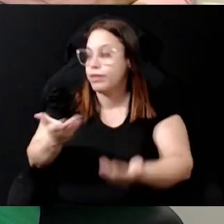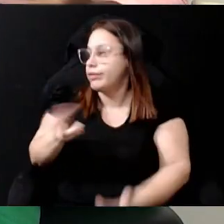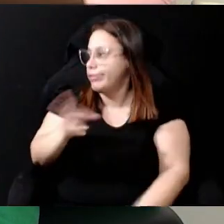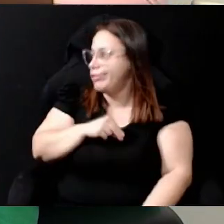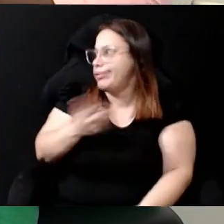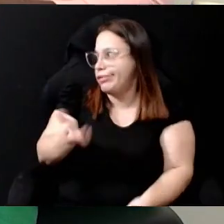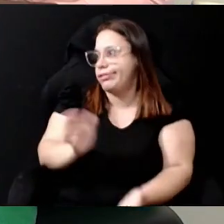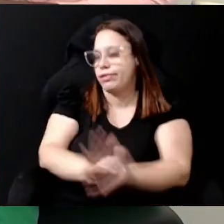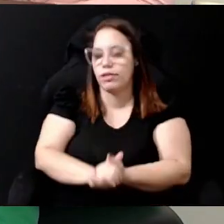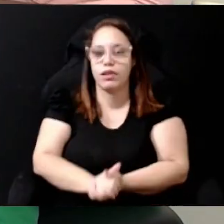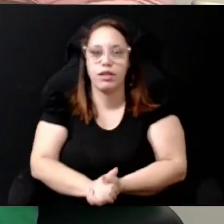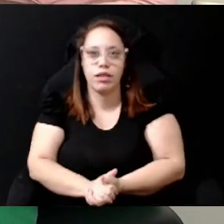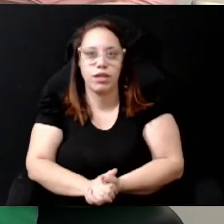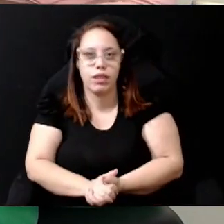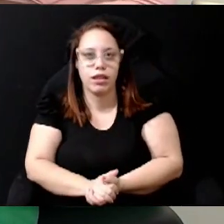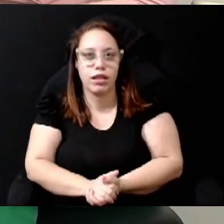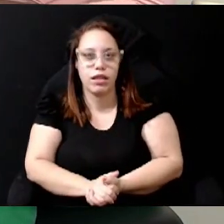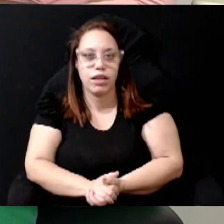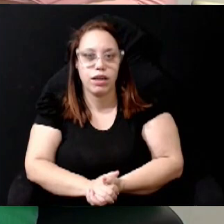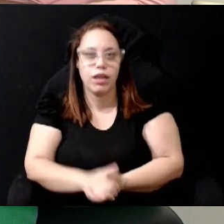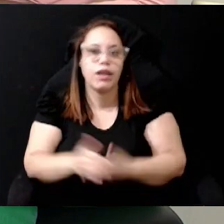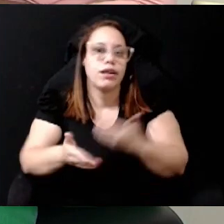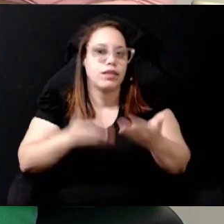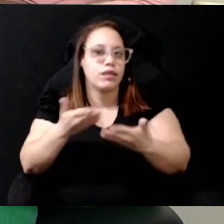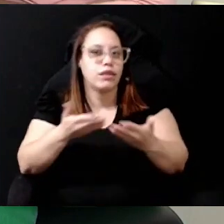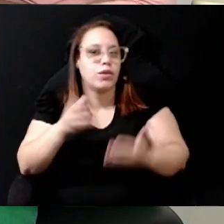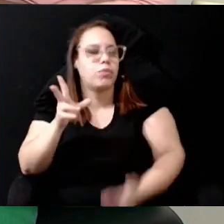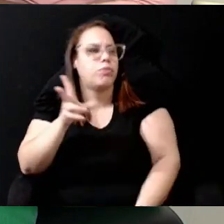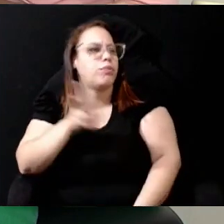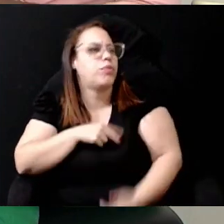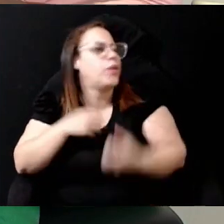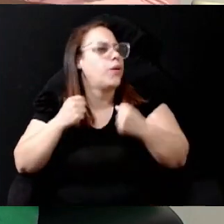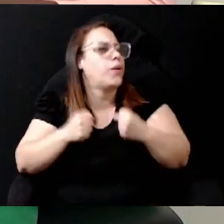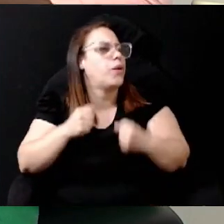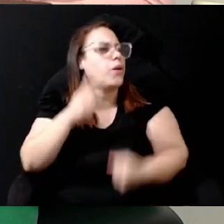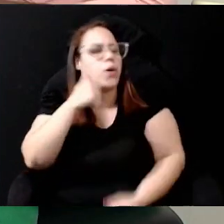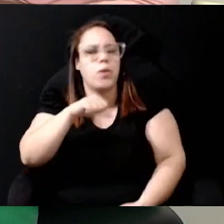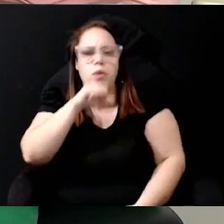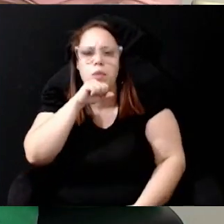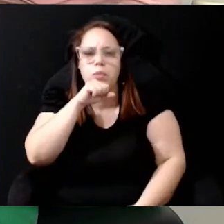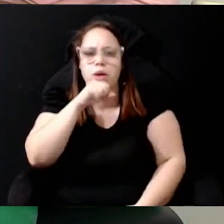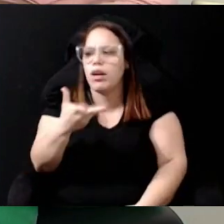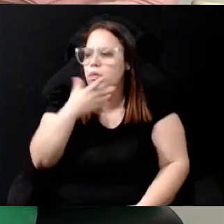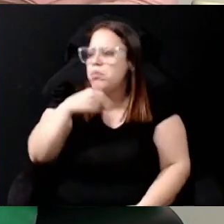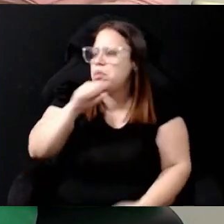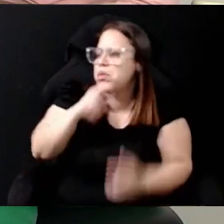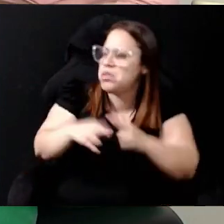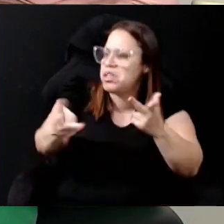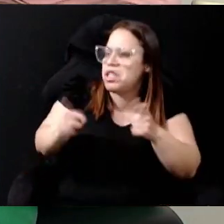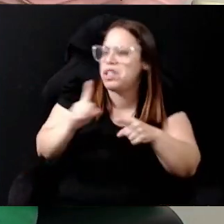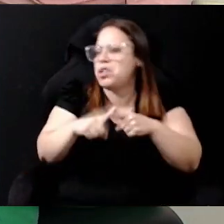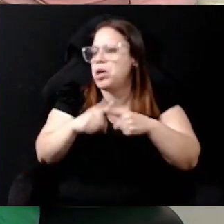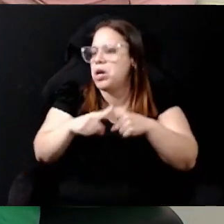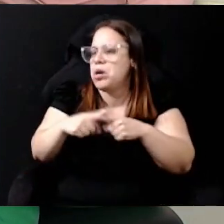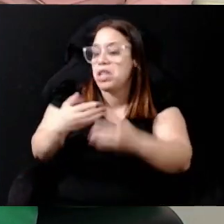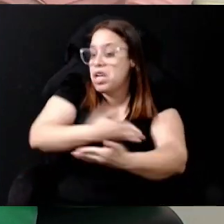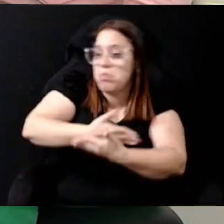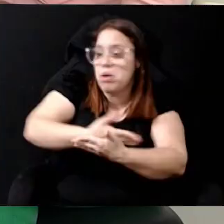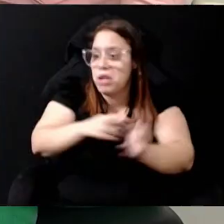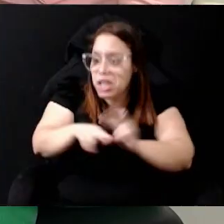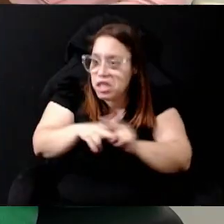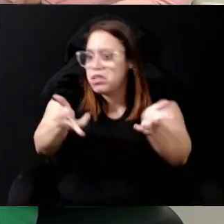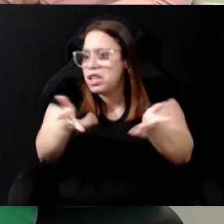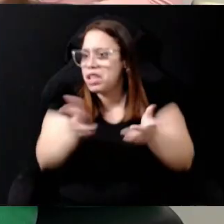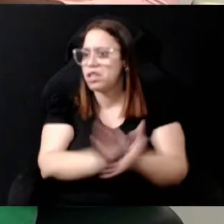exemplo, né? Pelo amor de Deus. Tô pensando em todo mundo. Falou, mas cadê o meu quadrado, né? Puxa vida, mas minha mamãe é assim, meu papai é assim, eu tô vendo,